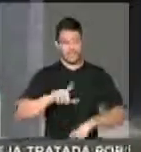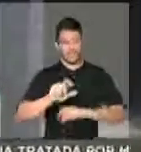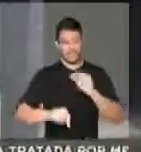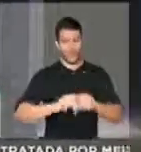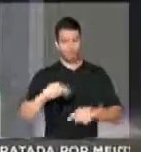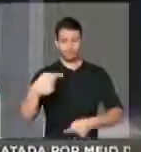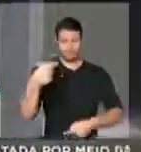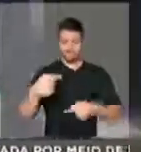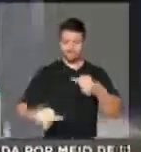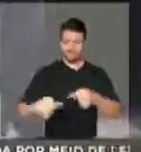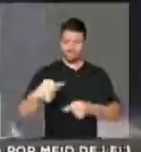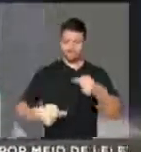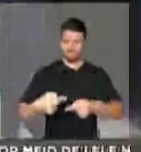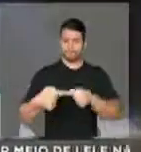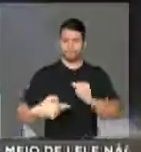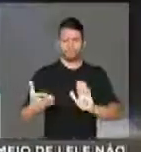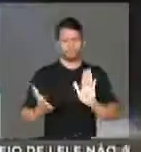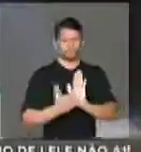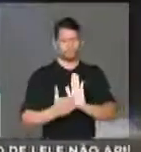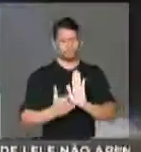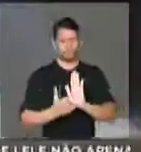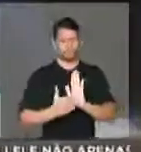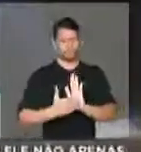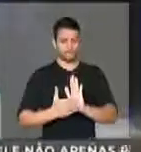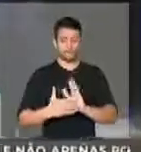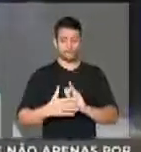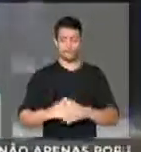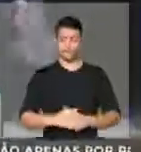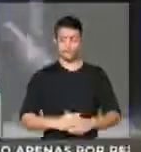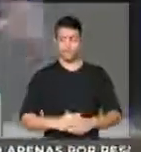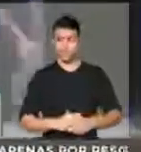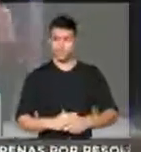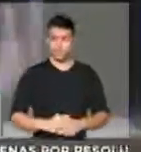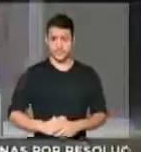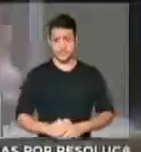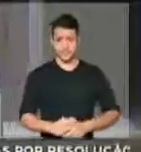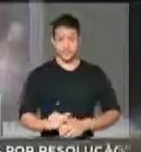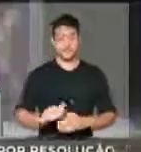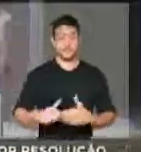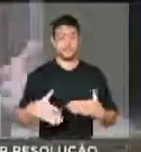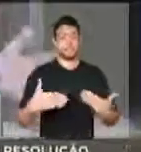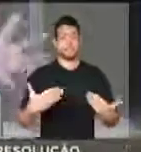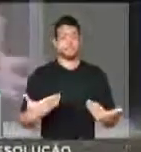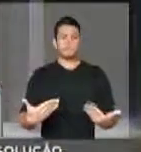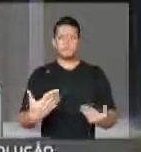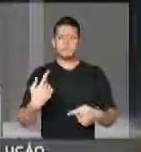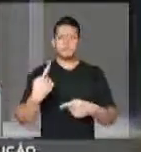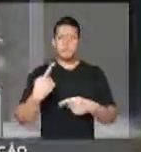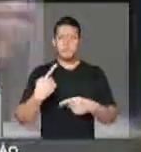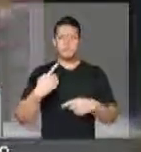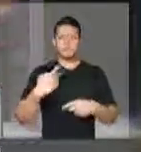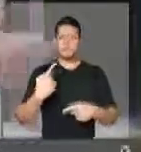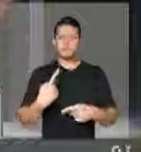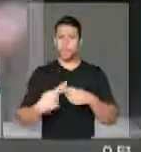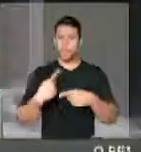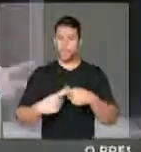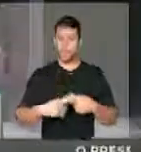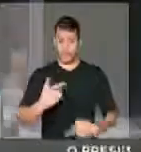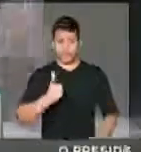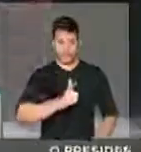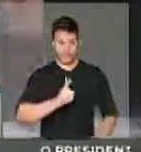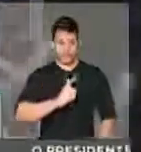de discutir essa proposta com a sociedade. Qual o caráter emergencial para